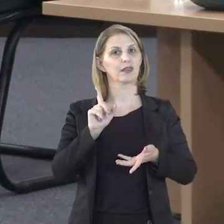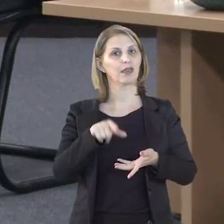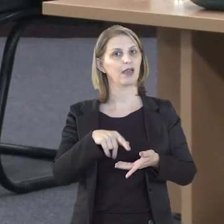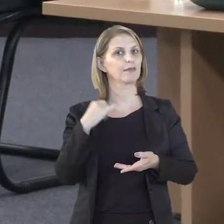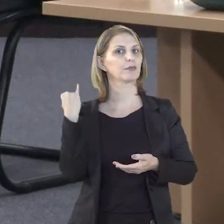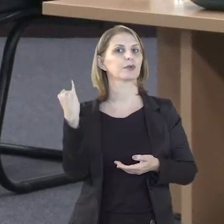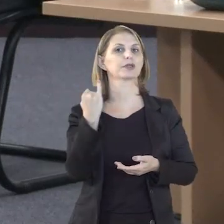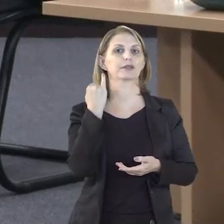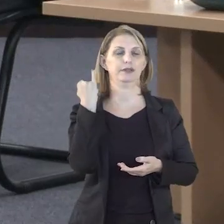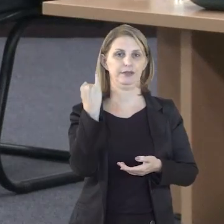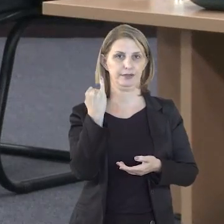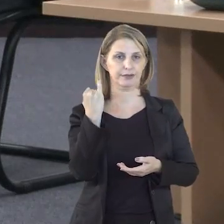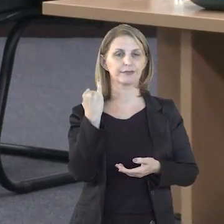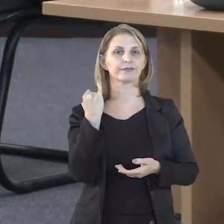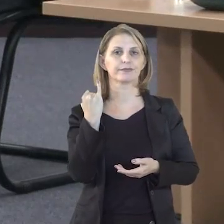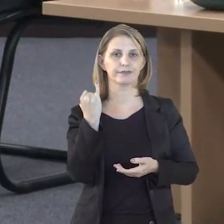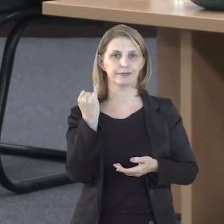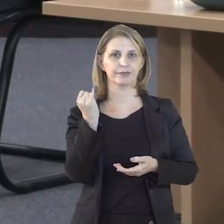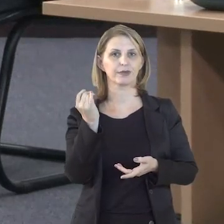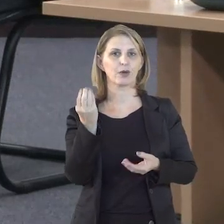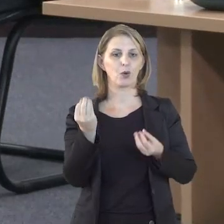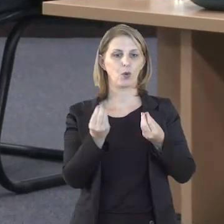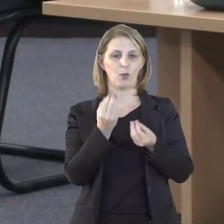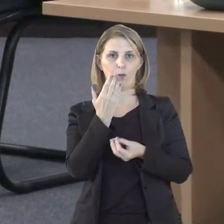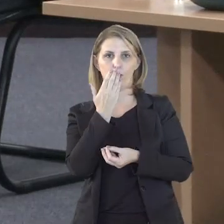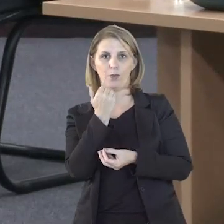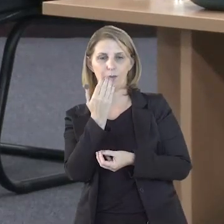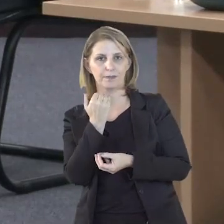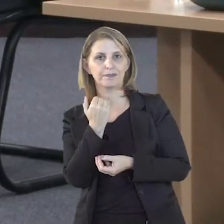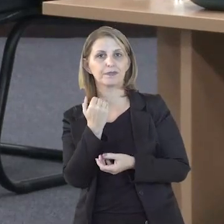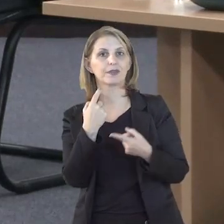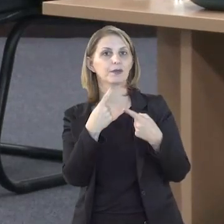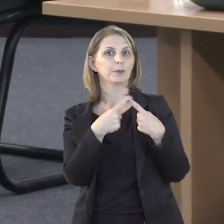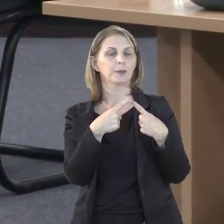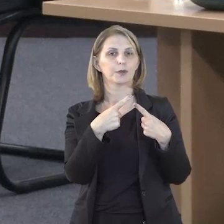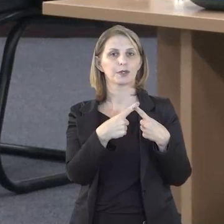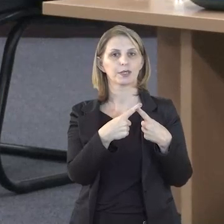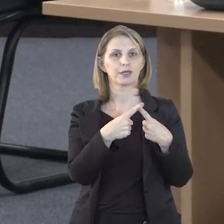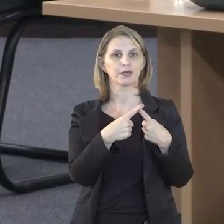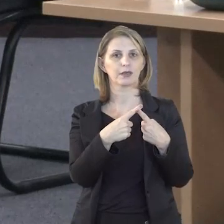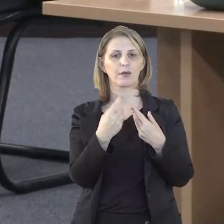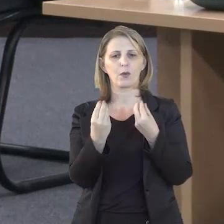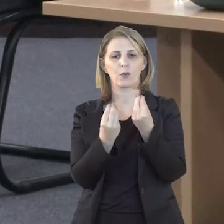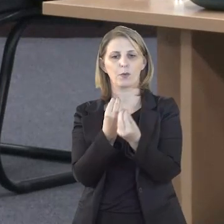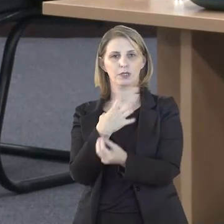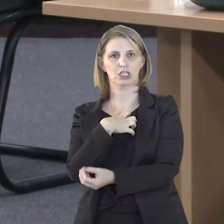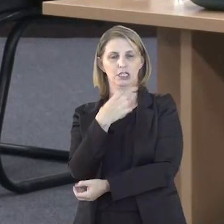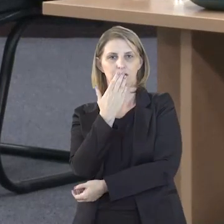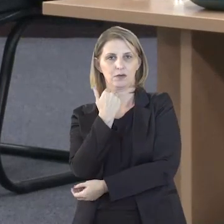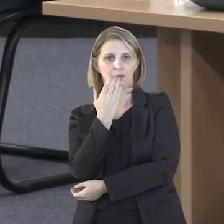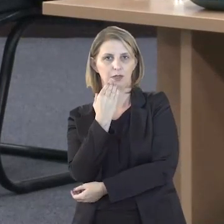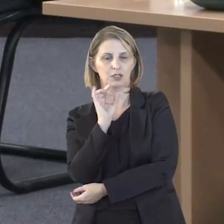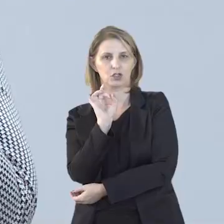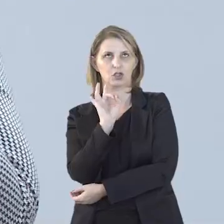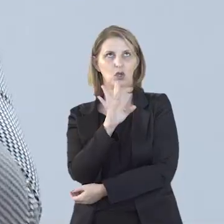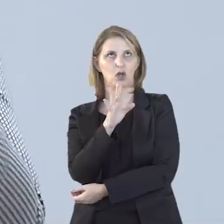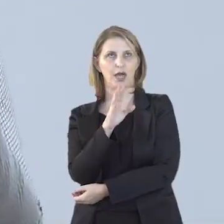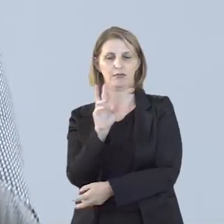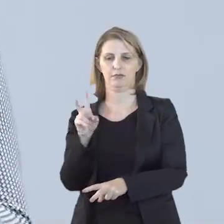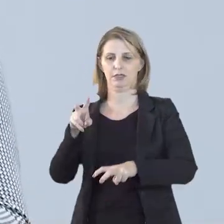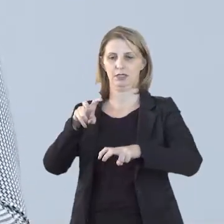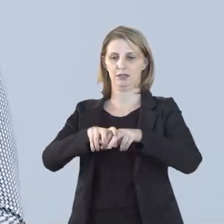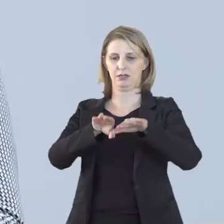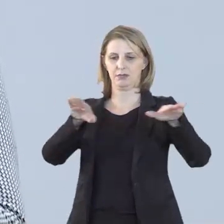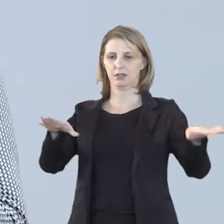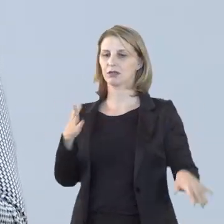né? E essa é uma questão assim muito importante relacionada ao comportamento alimentar, né? Porque o